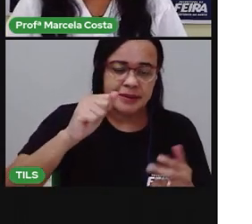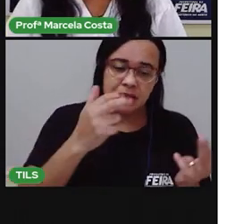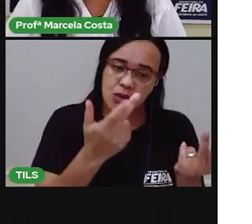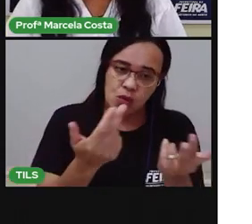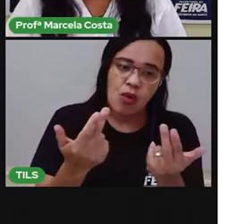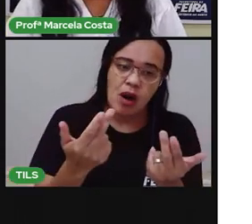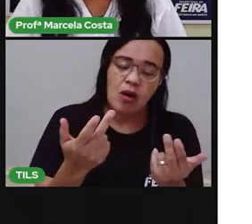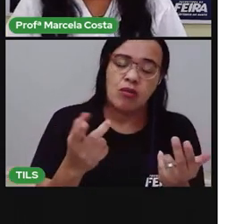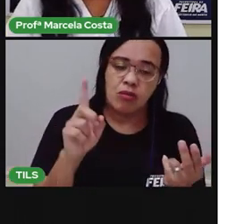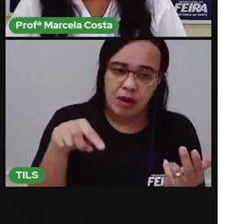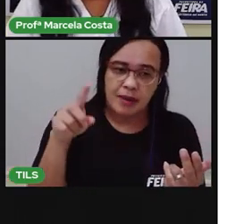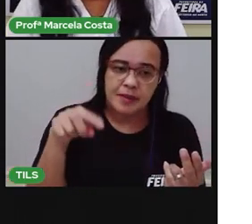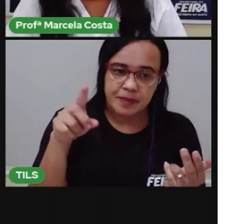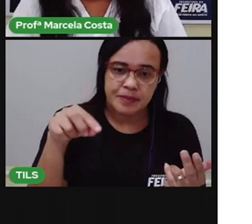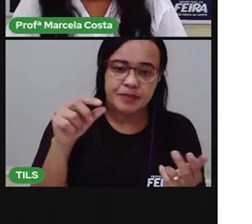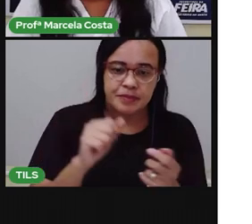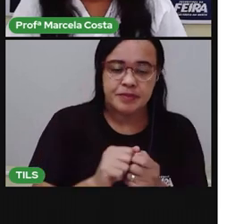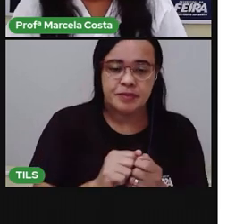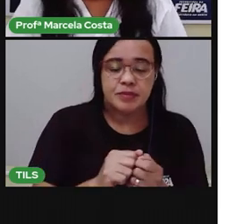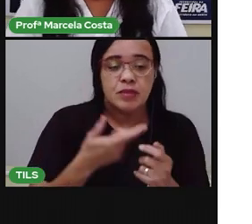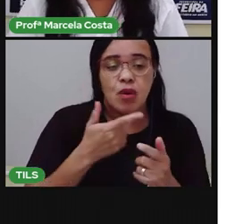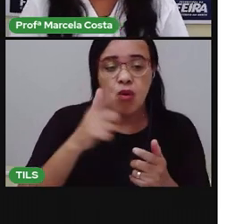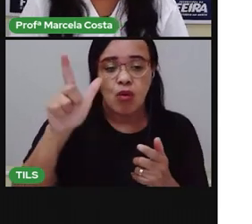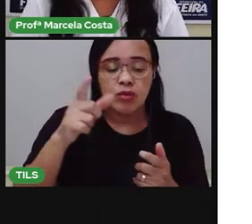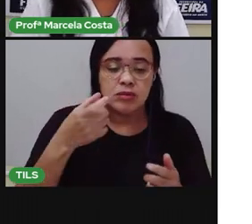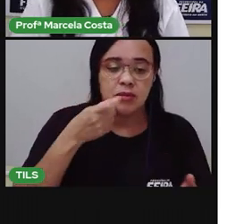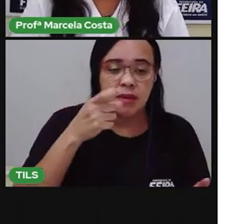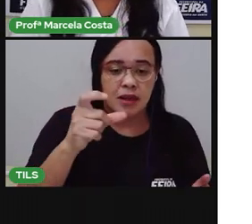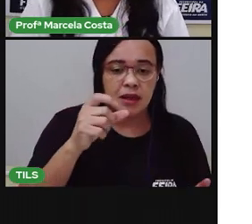E aqui, ó, detergente.